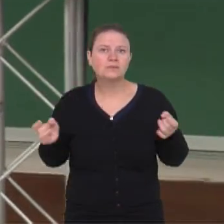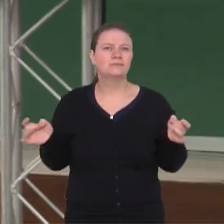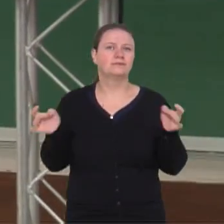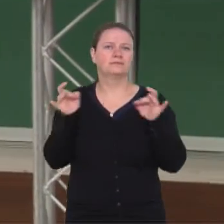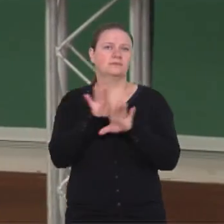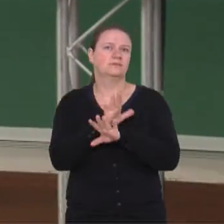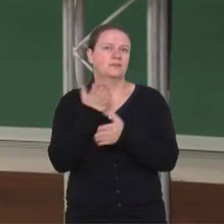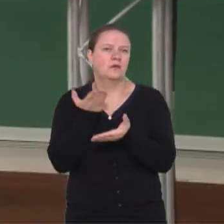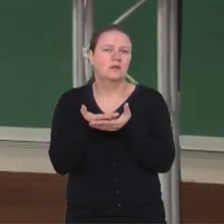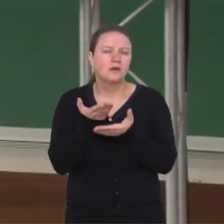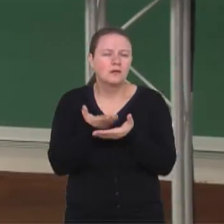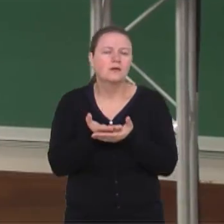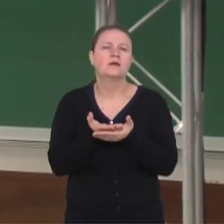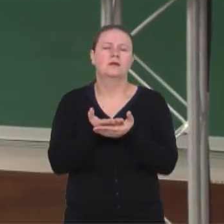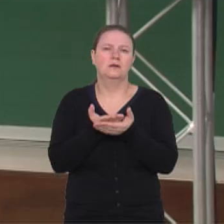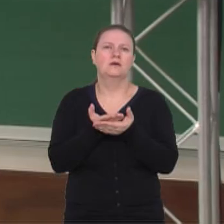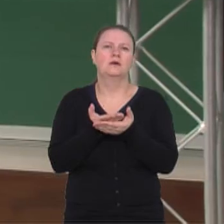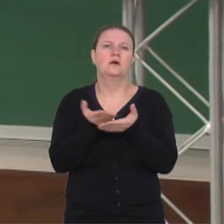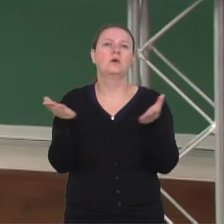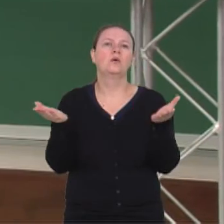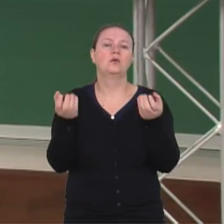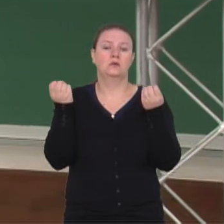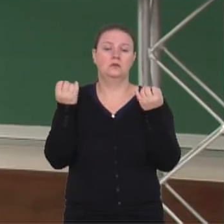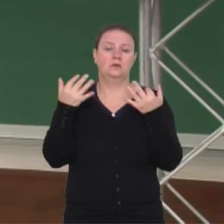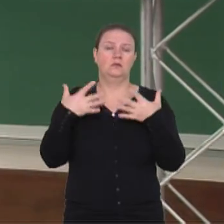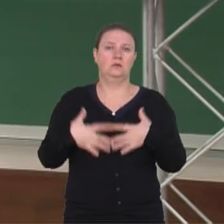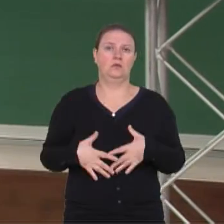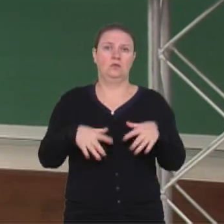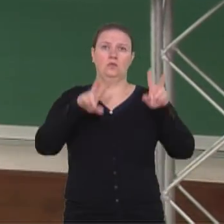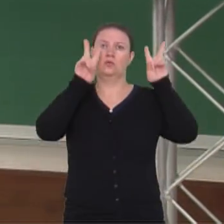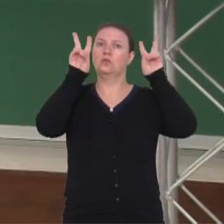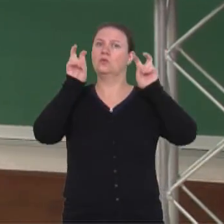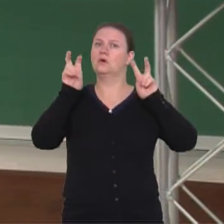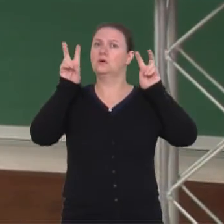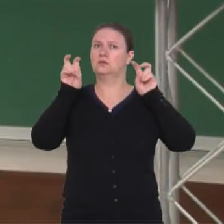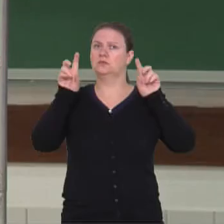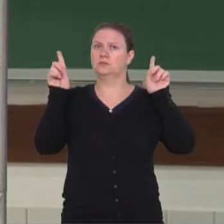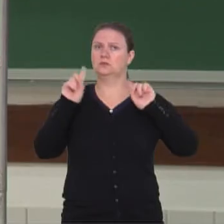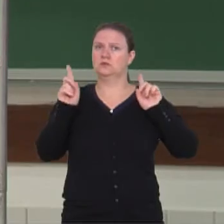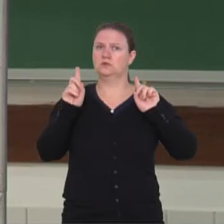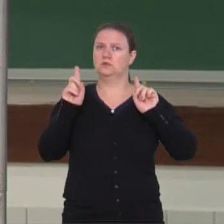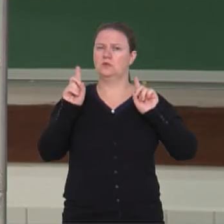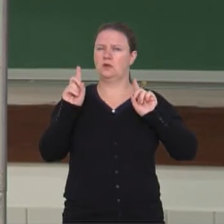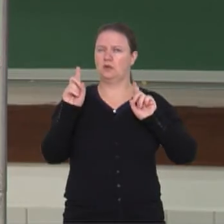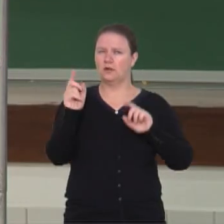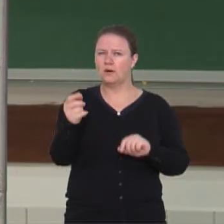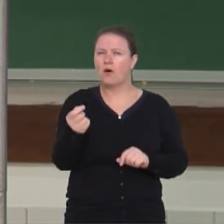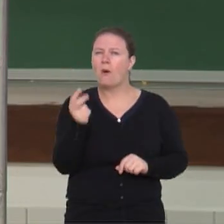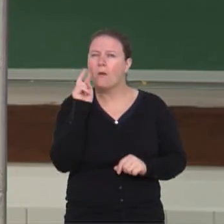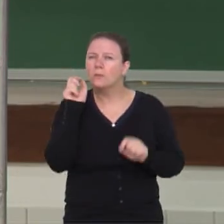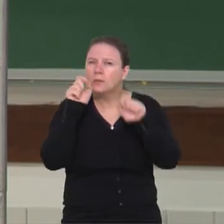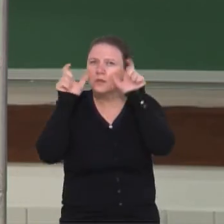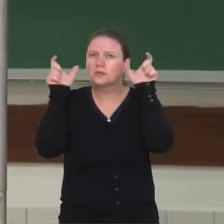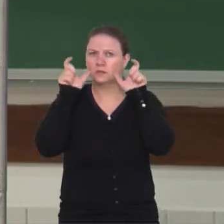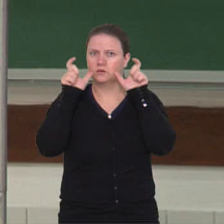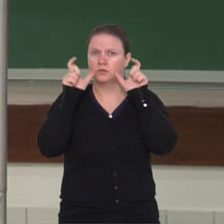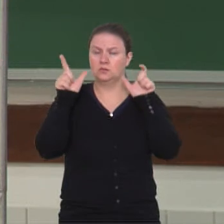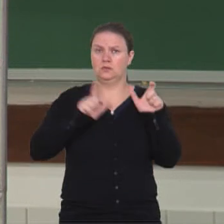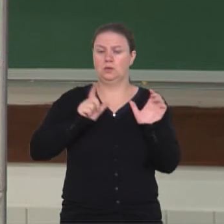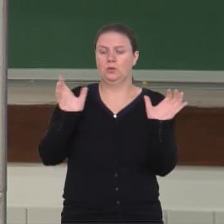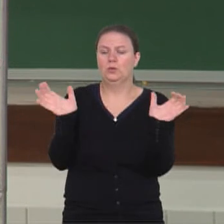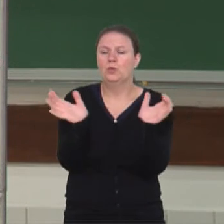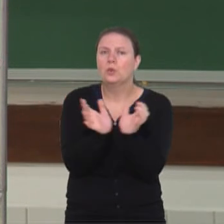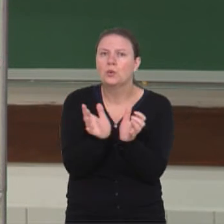pouquinho mais didático sobre um assunto que não está aqui. Vamos na 1 agora aqui, ó. Existe um